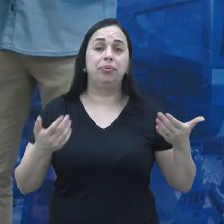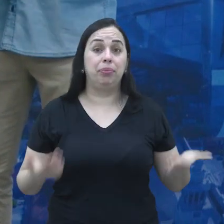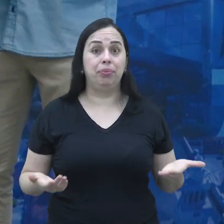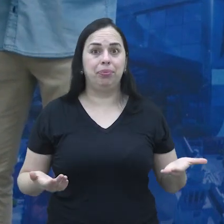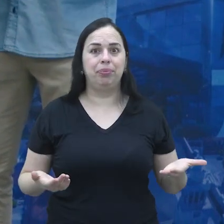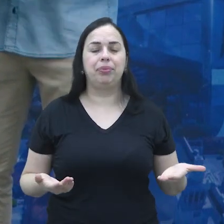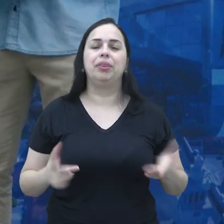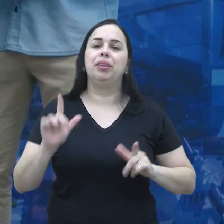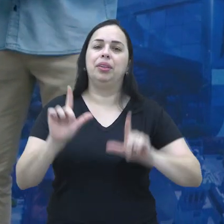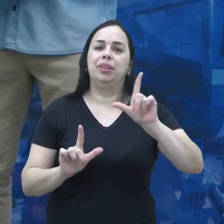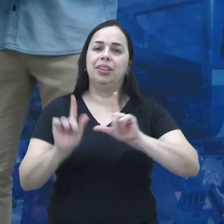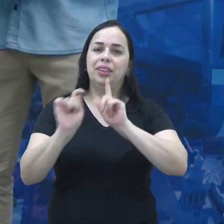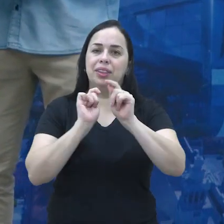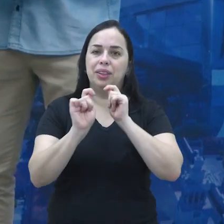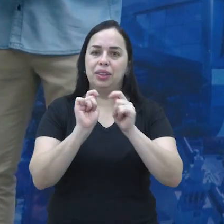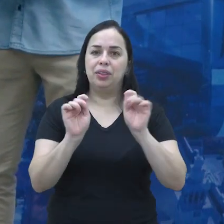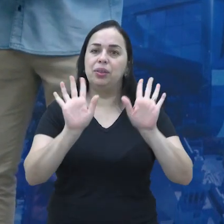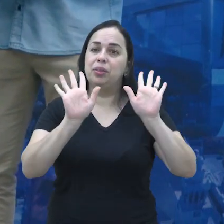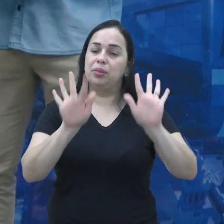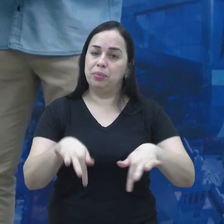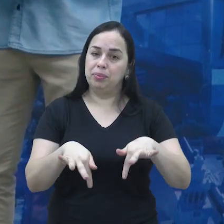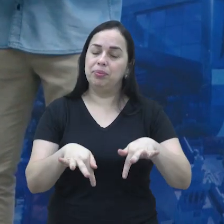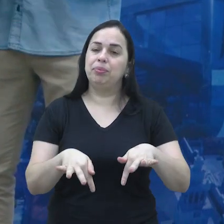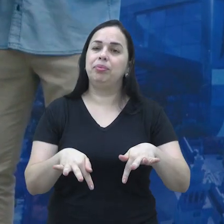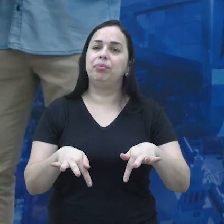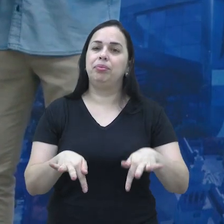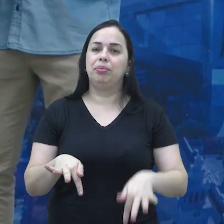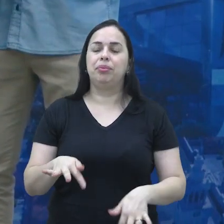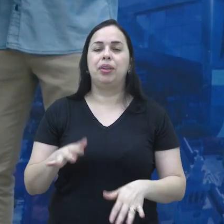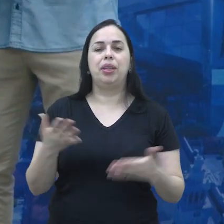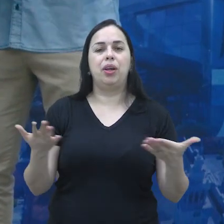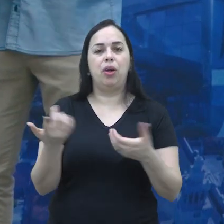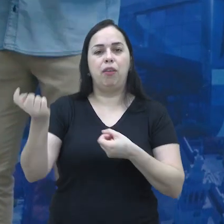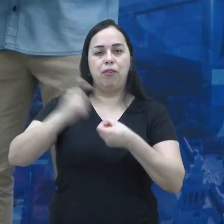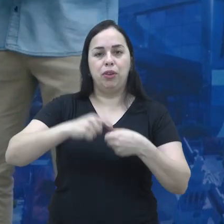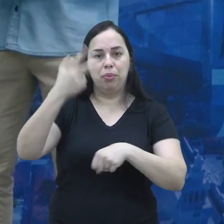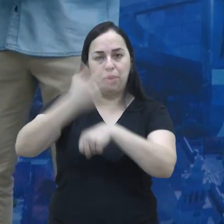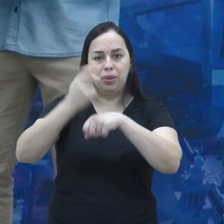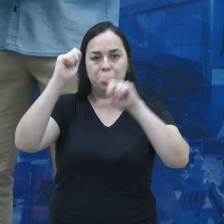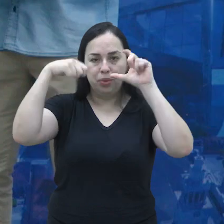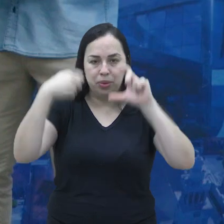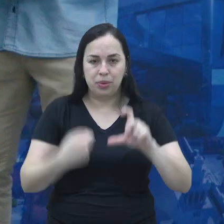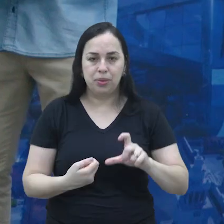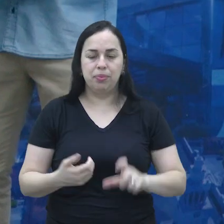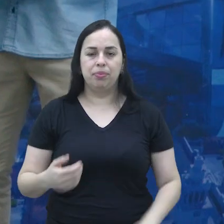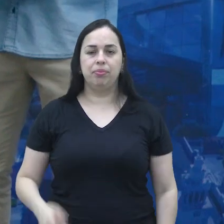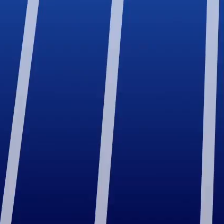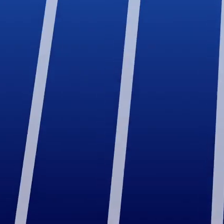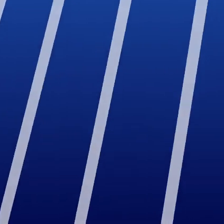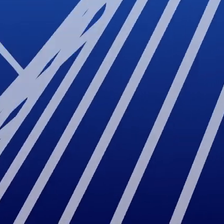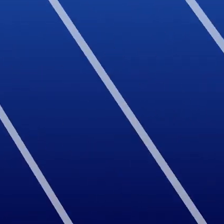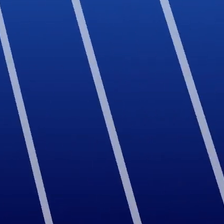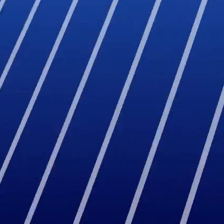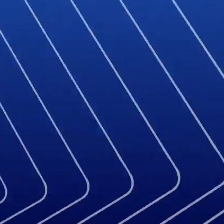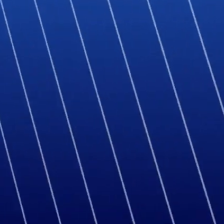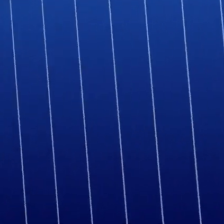entrevista. Então é isso, pessoal, o Boletim Entrevista de hoje fica por aqui. Devolvo no estúdio, um abraço, tchau, tchau.